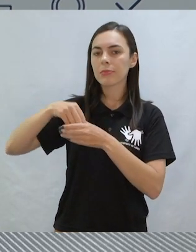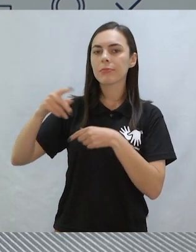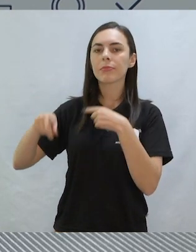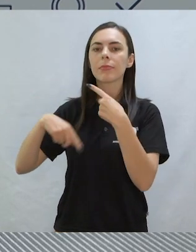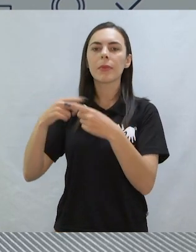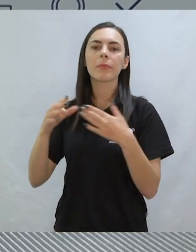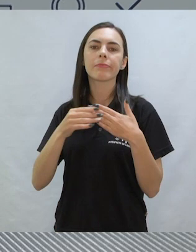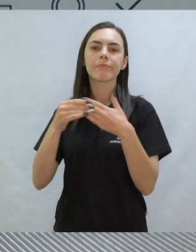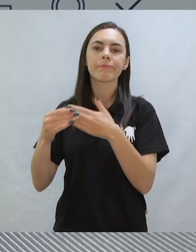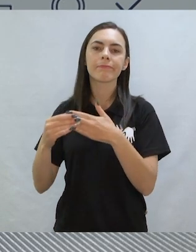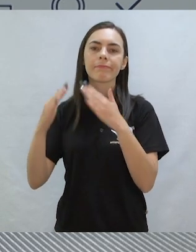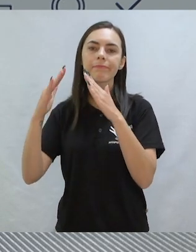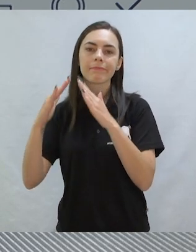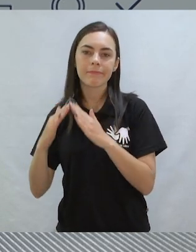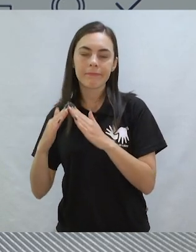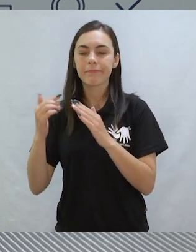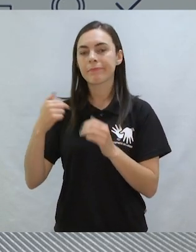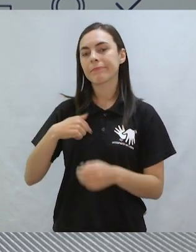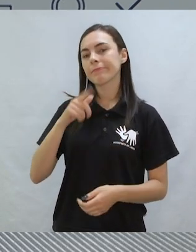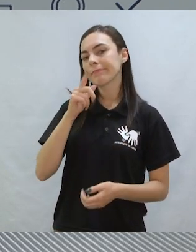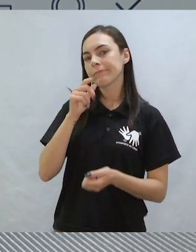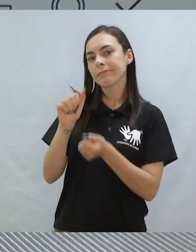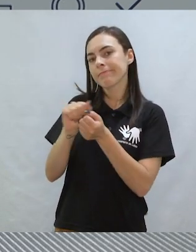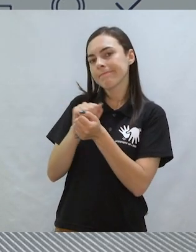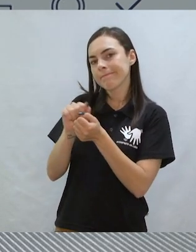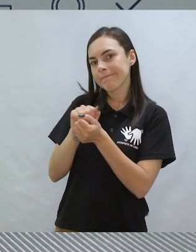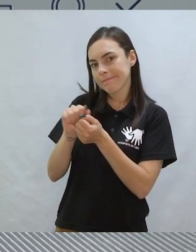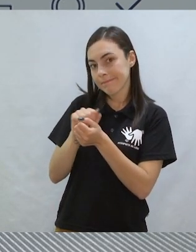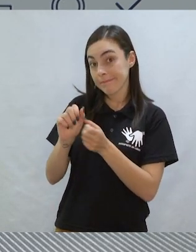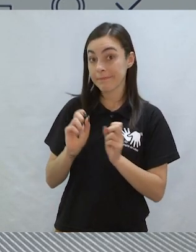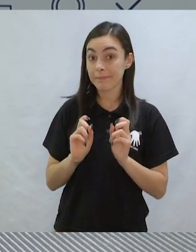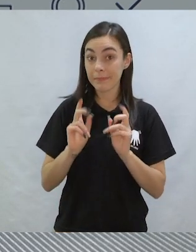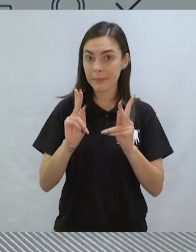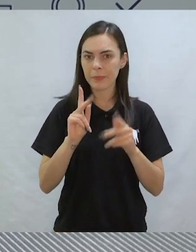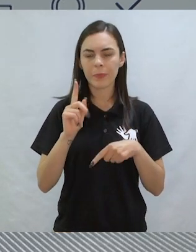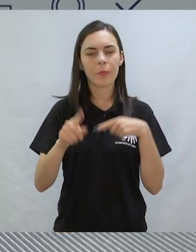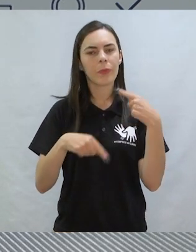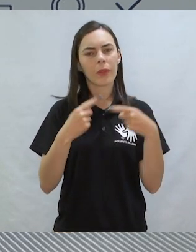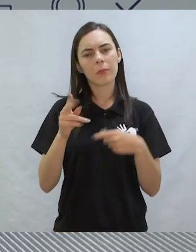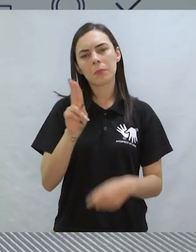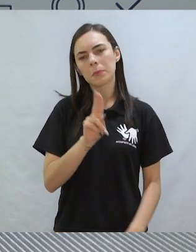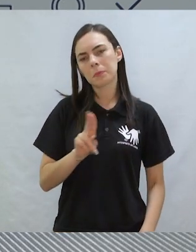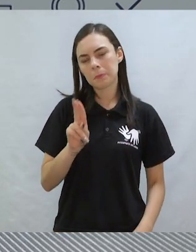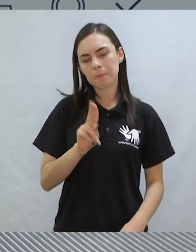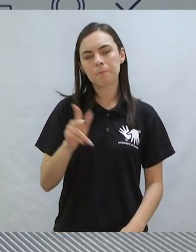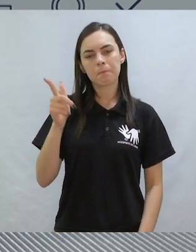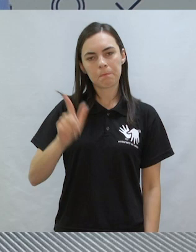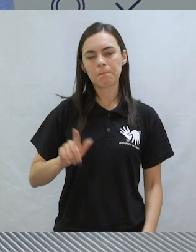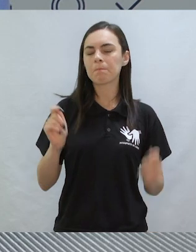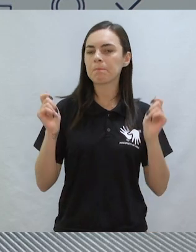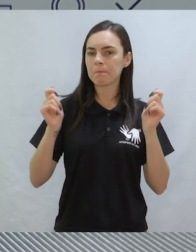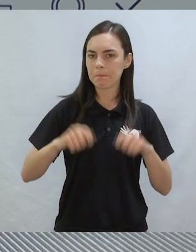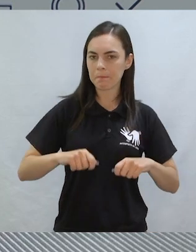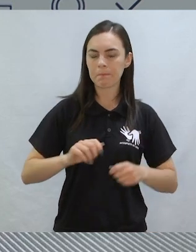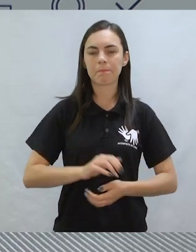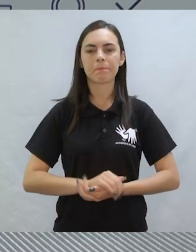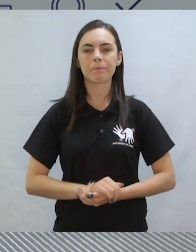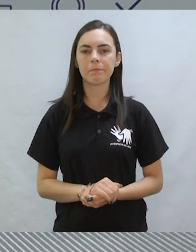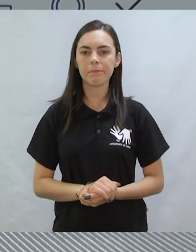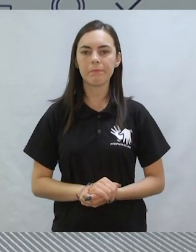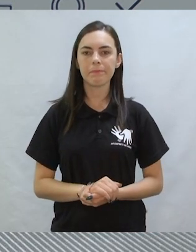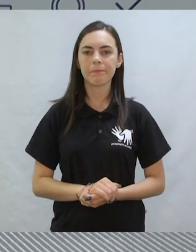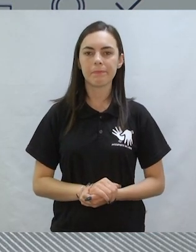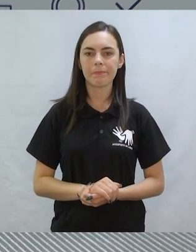quê? E depois eu levo para minha casa e eu vou lavar e depois eu vou usar novamente, ok?